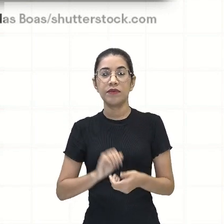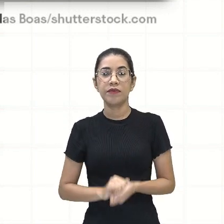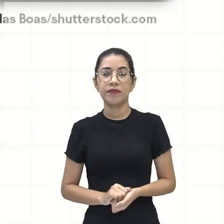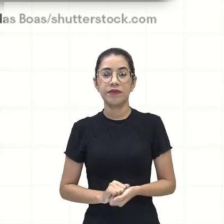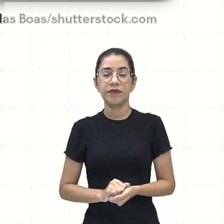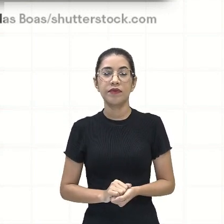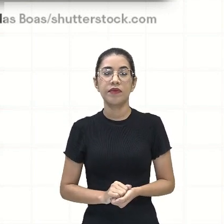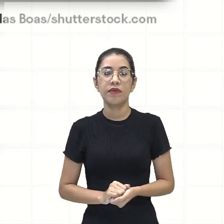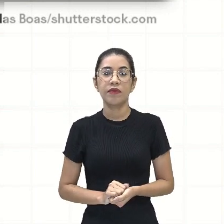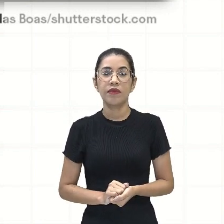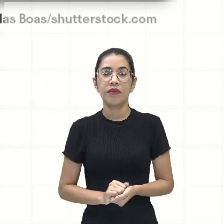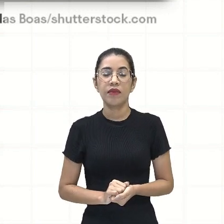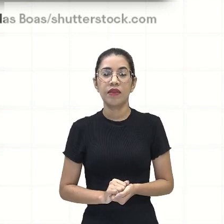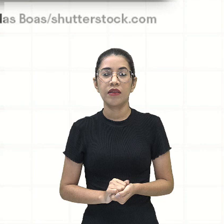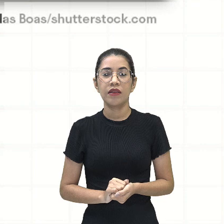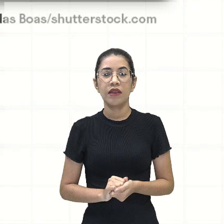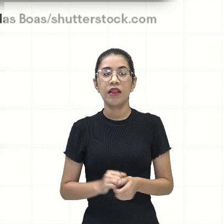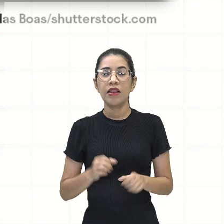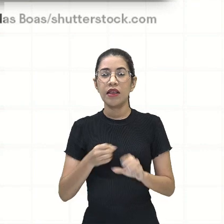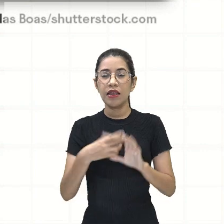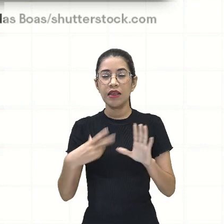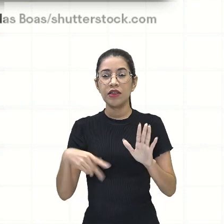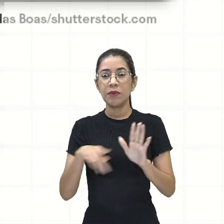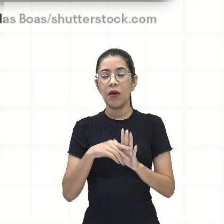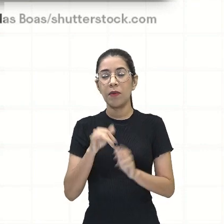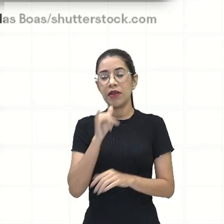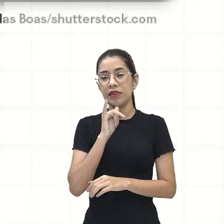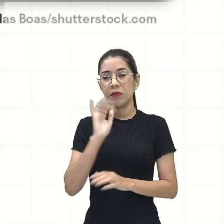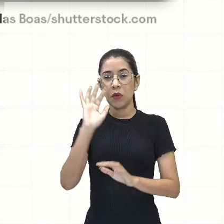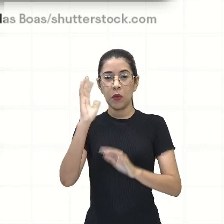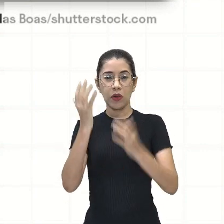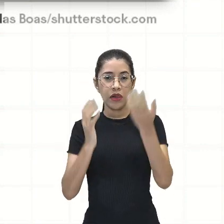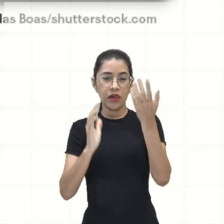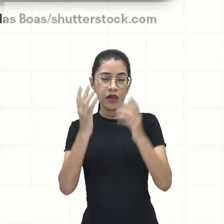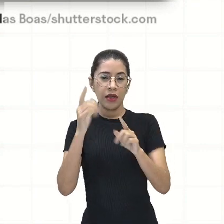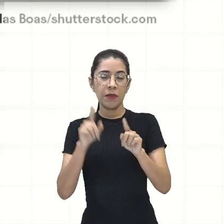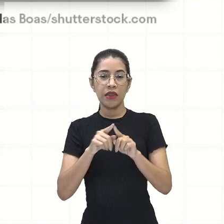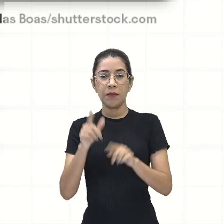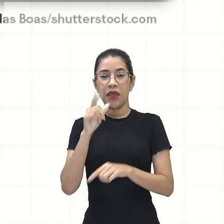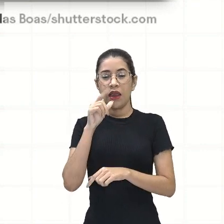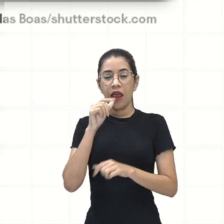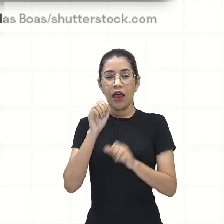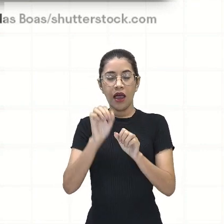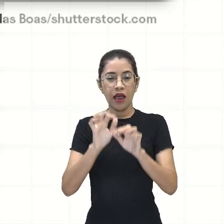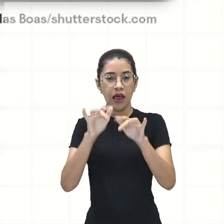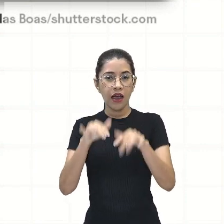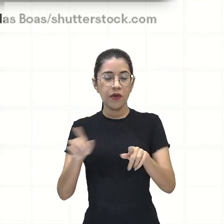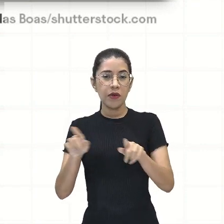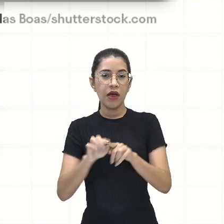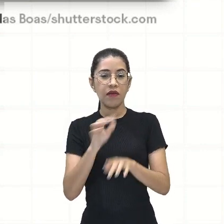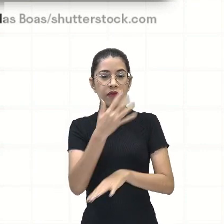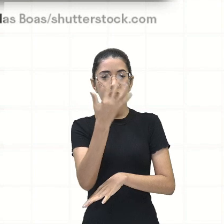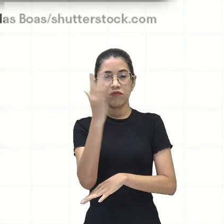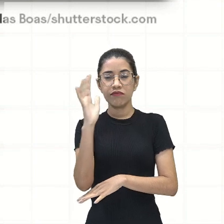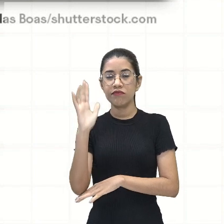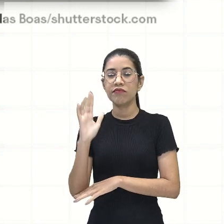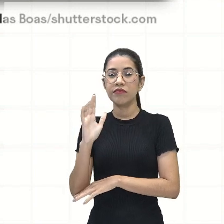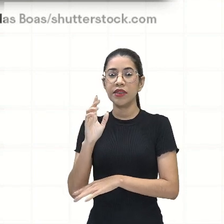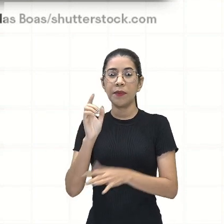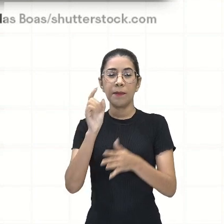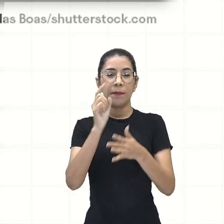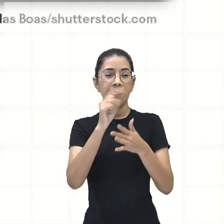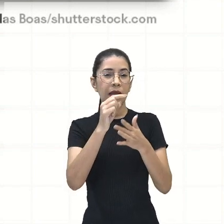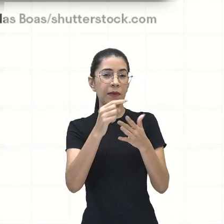as características físicas, como o clima, a hidrografia, a vegetação. Então, isso vai